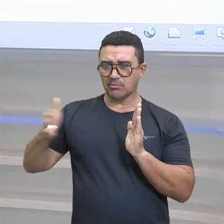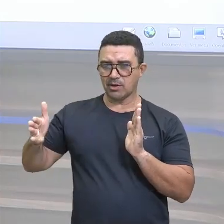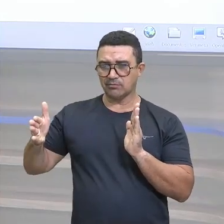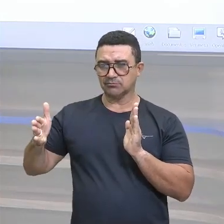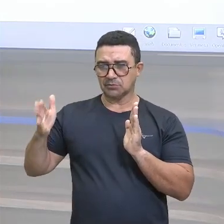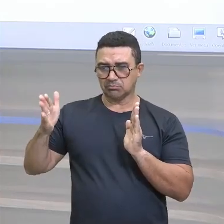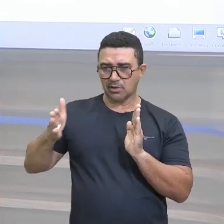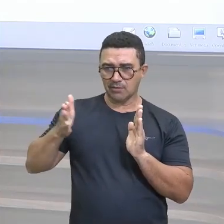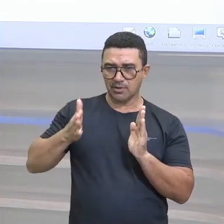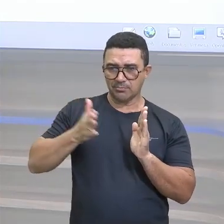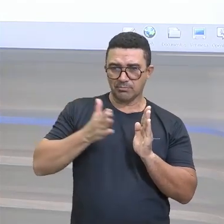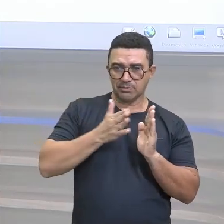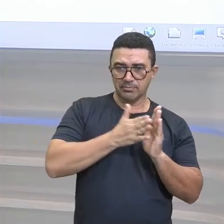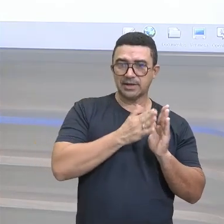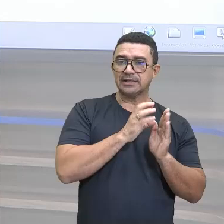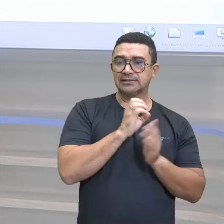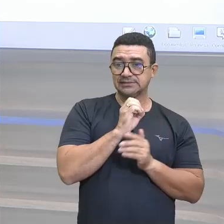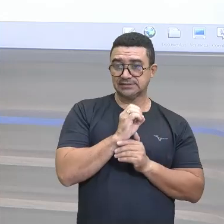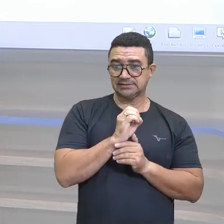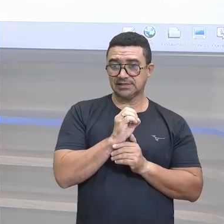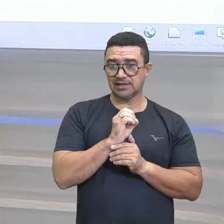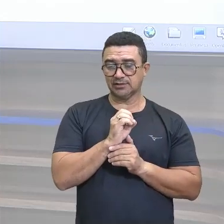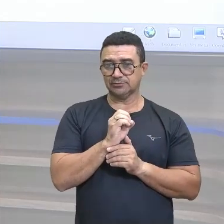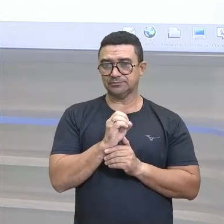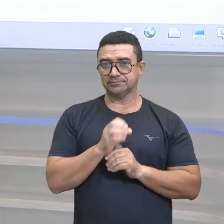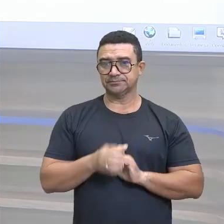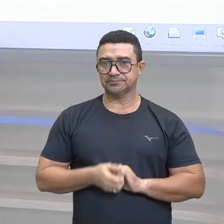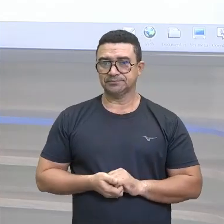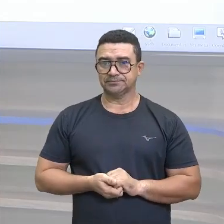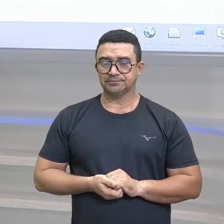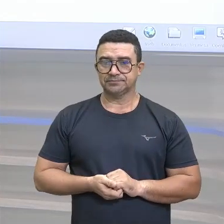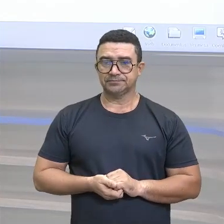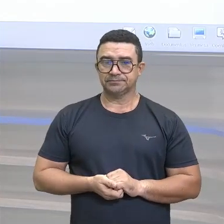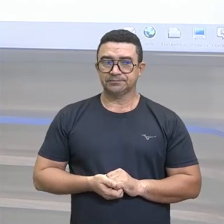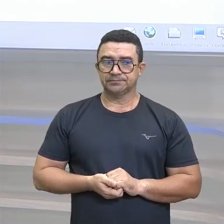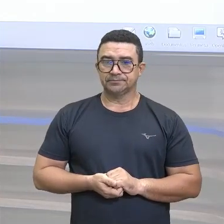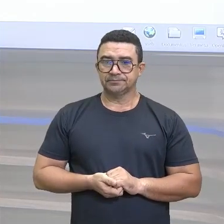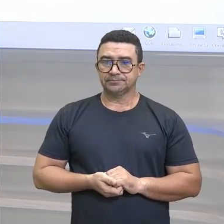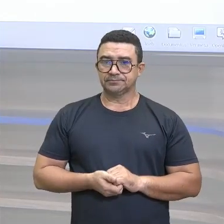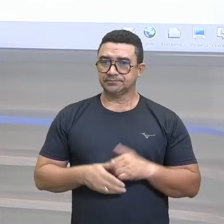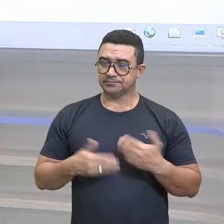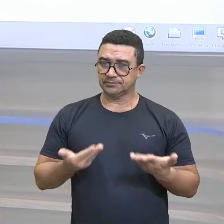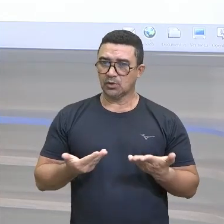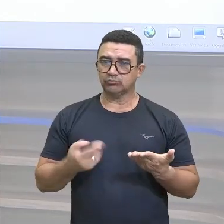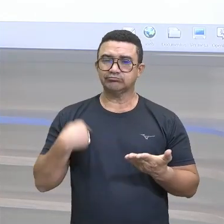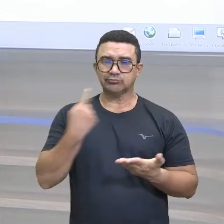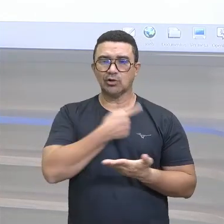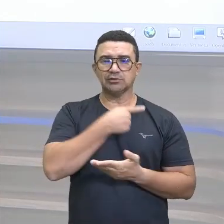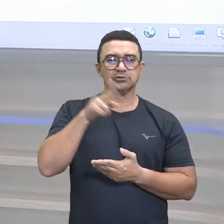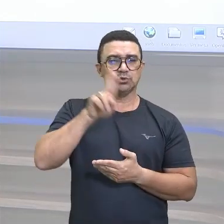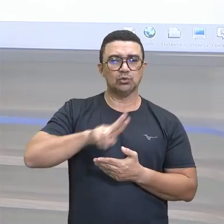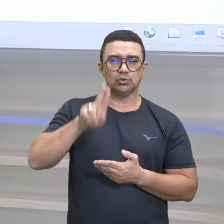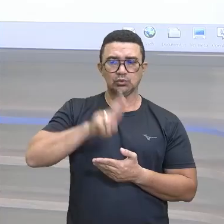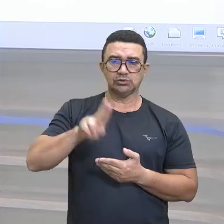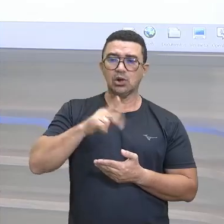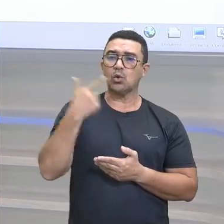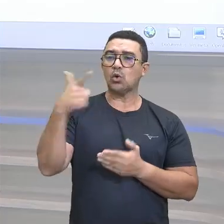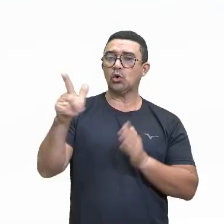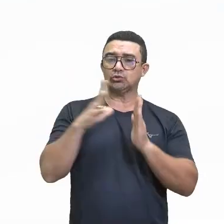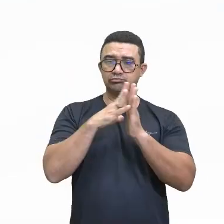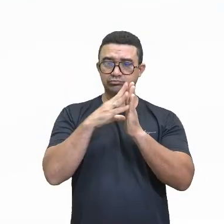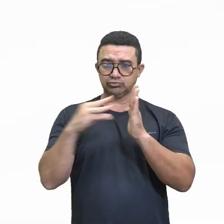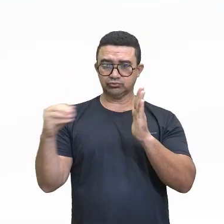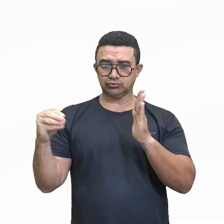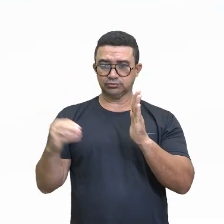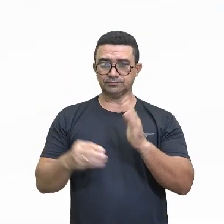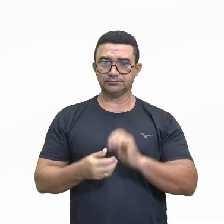Porque sempre está dividindo, dividindo, dividindo, então vai ficar aquilo bem fatiado, tá? Então, nós vamos usar uma outra expressão. Vamos à